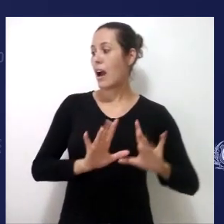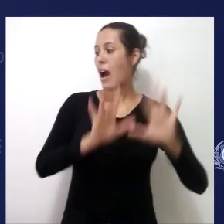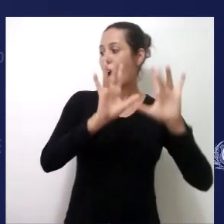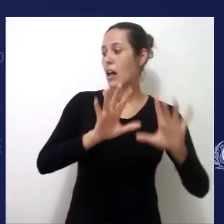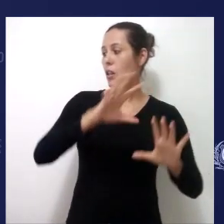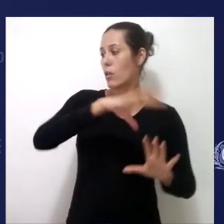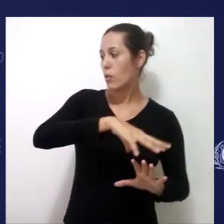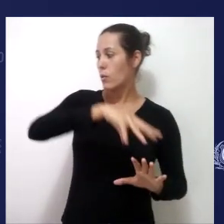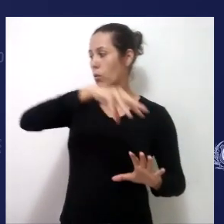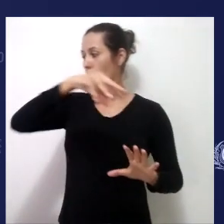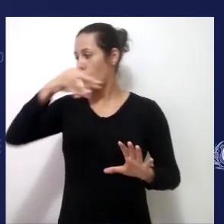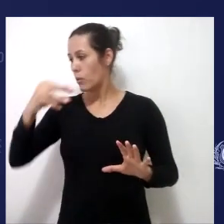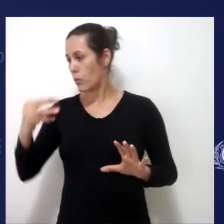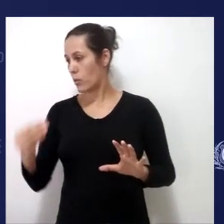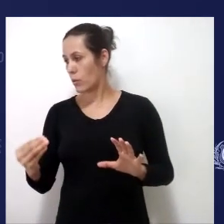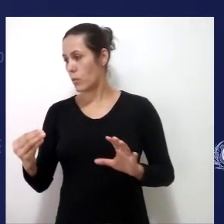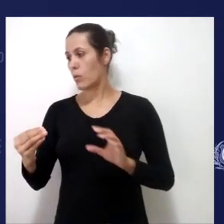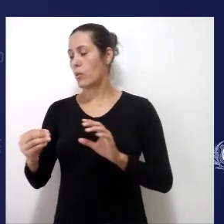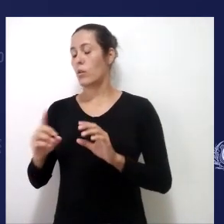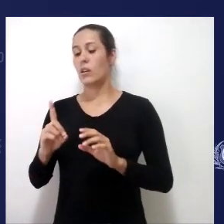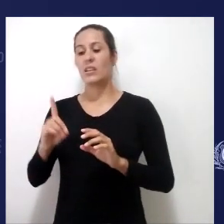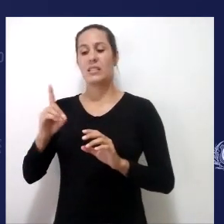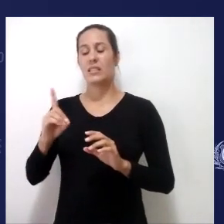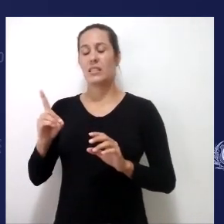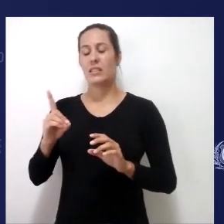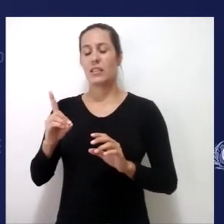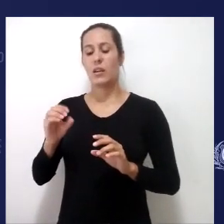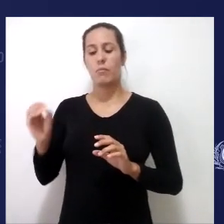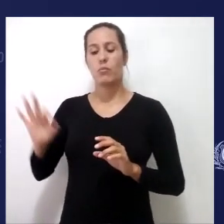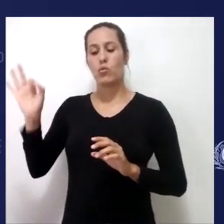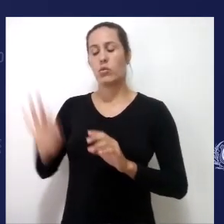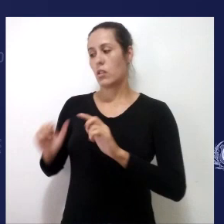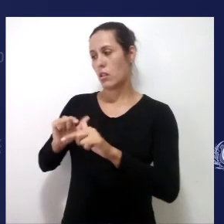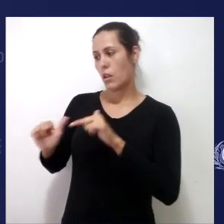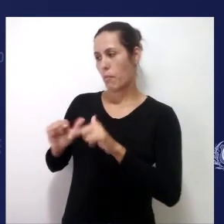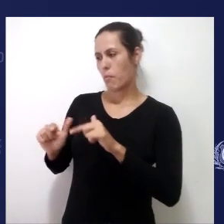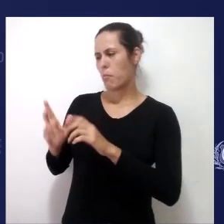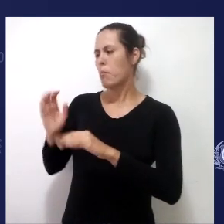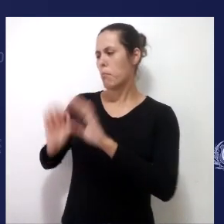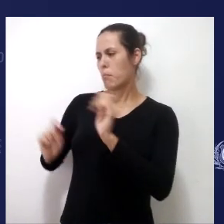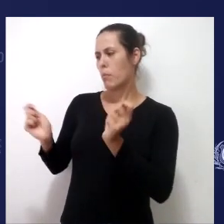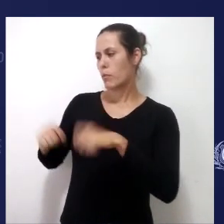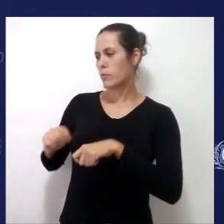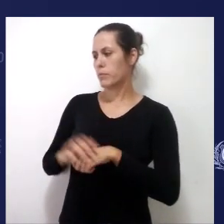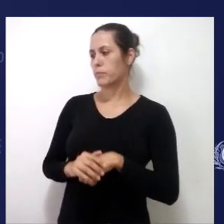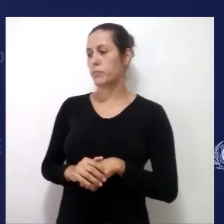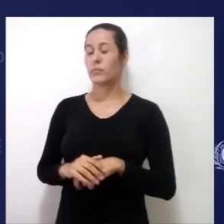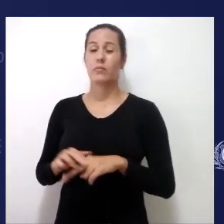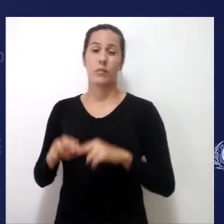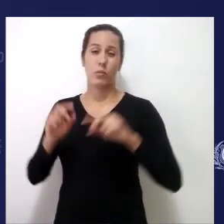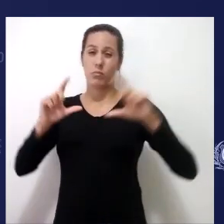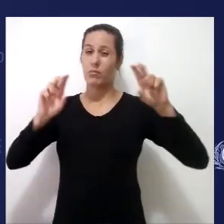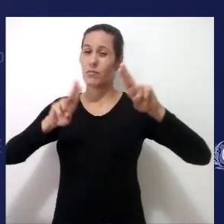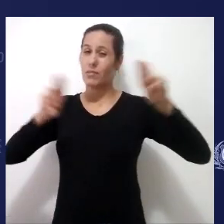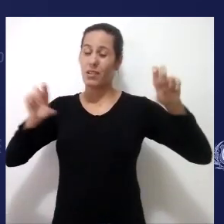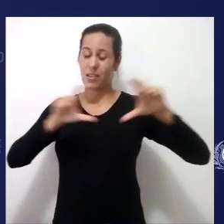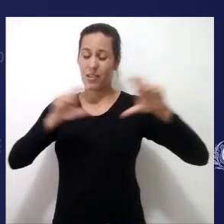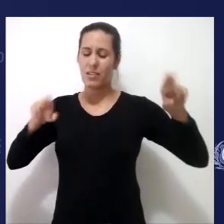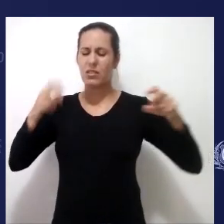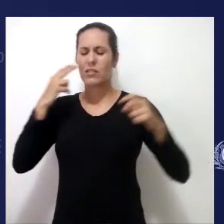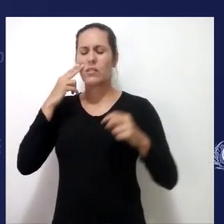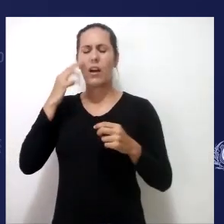uma fonte e convertê-lo integralmente em trabalho. Por extensão, esse princípio nos leva